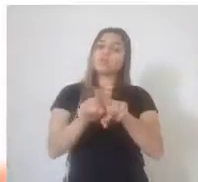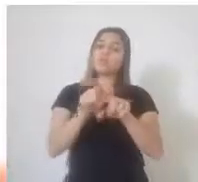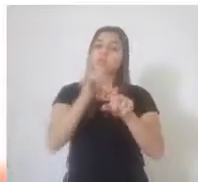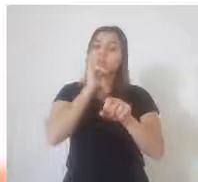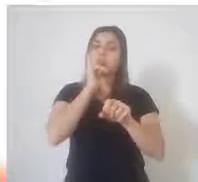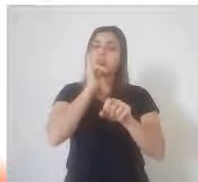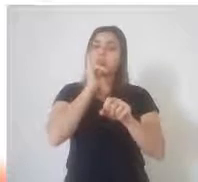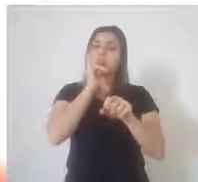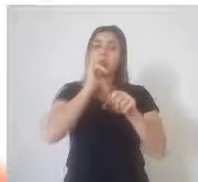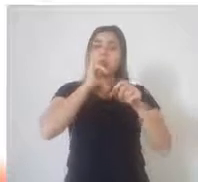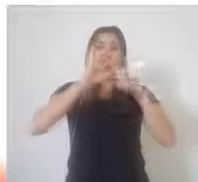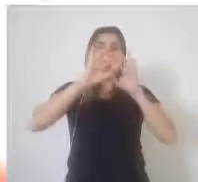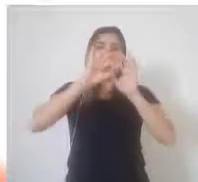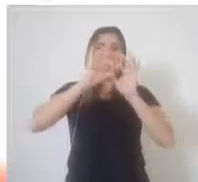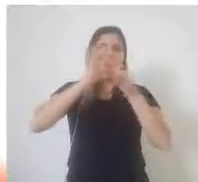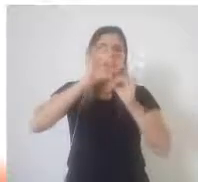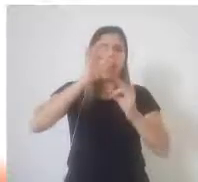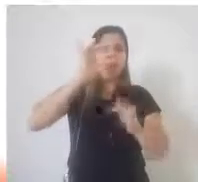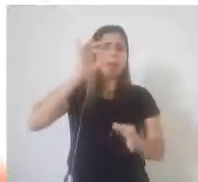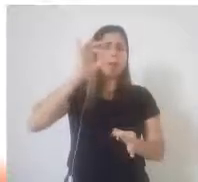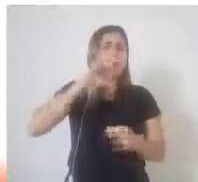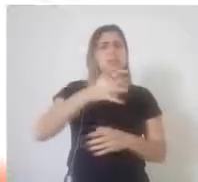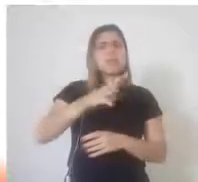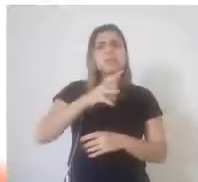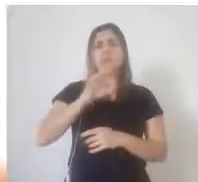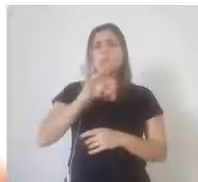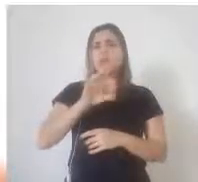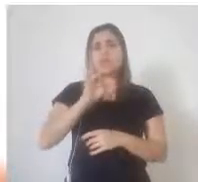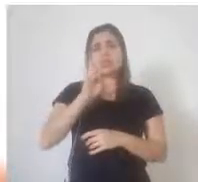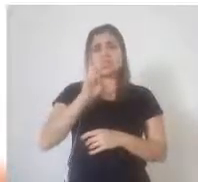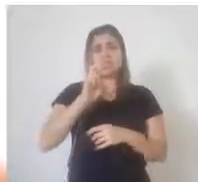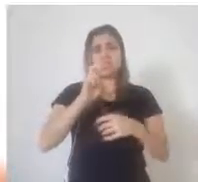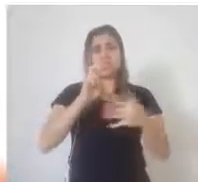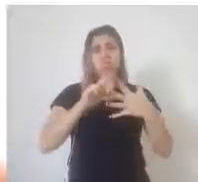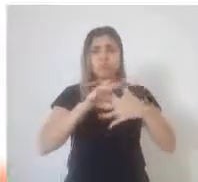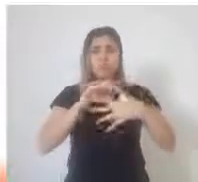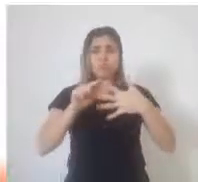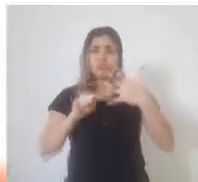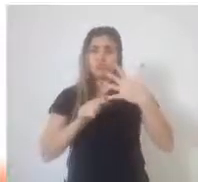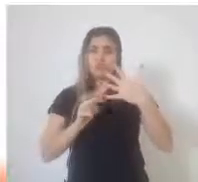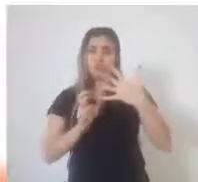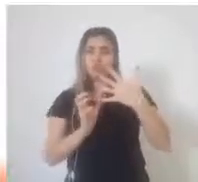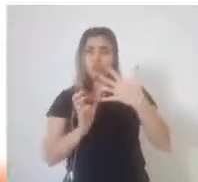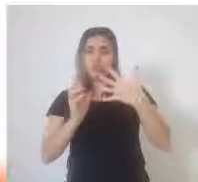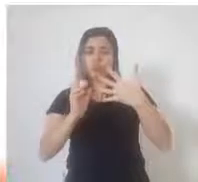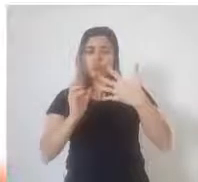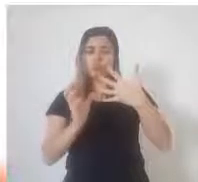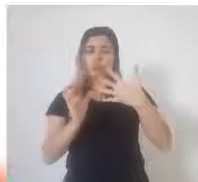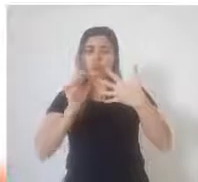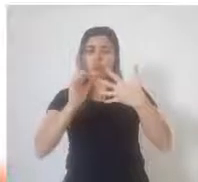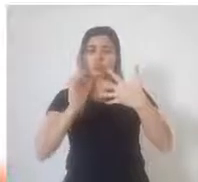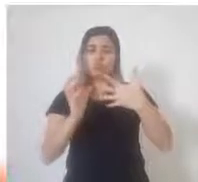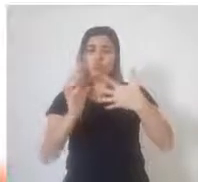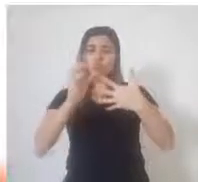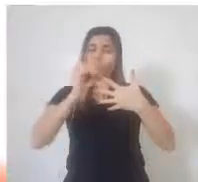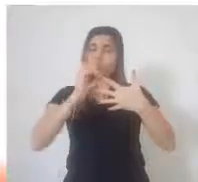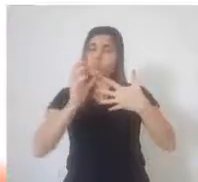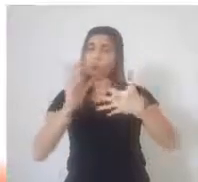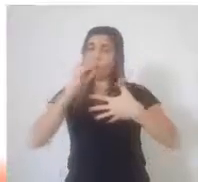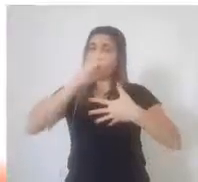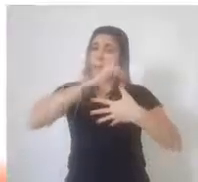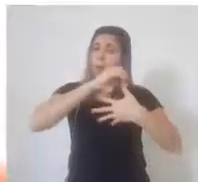níveis tróficos muito extensa. Você tem aí no máximo 5 níveis tróficos, chegando ao consumidor